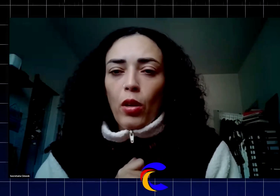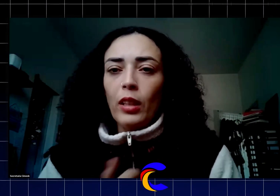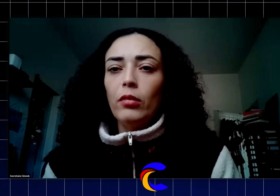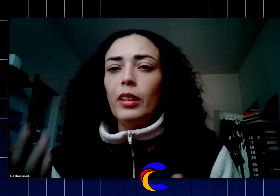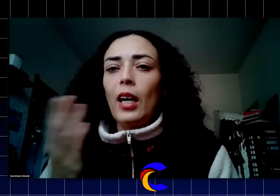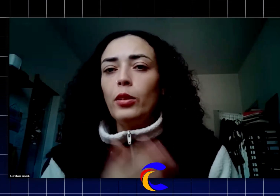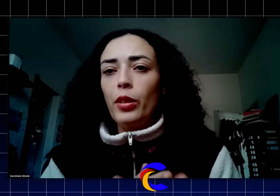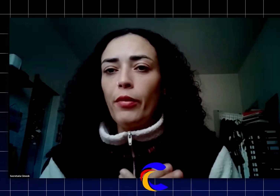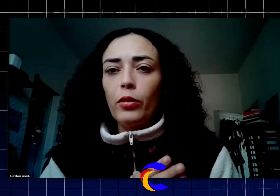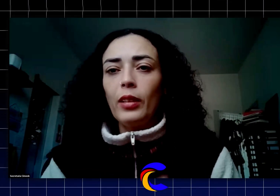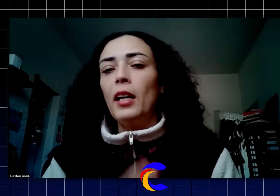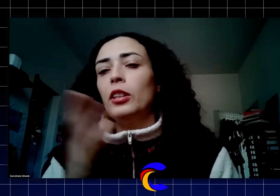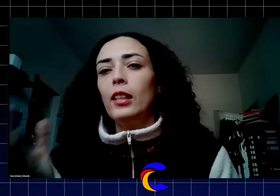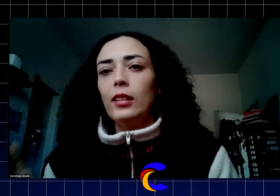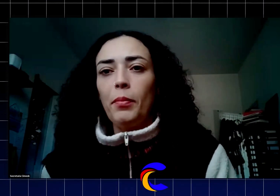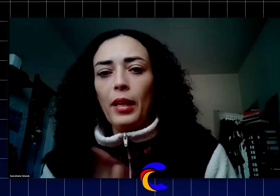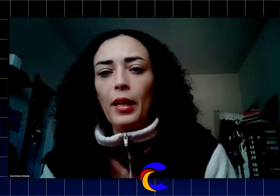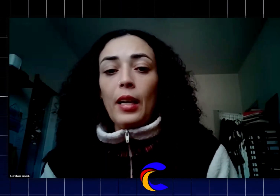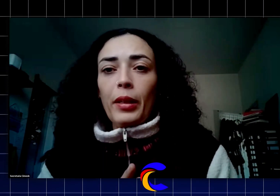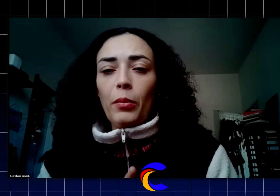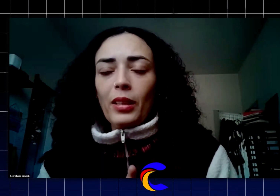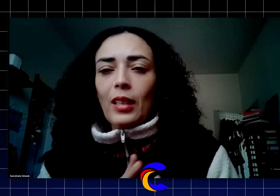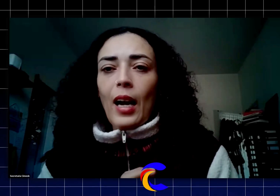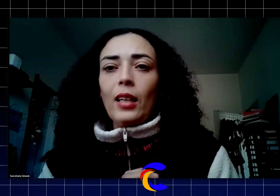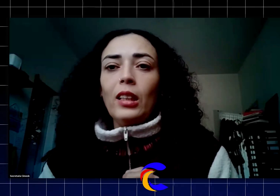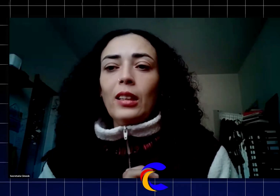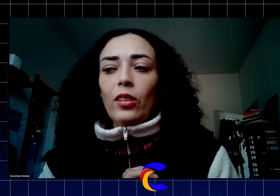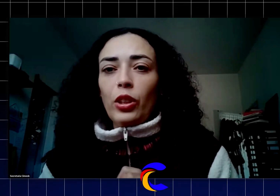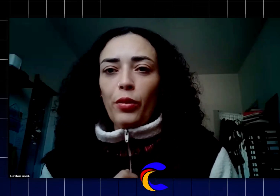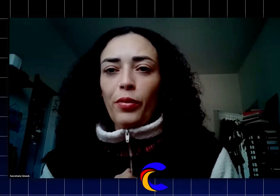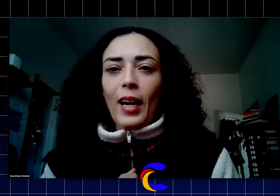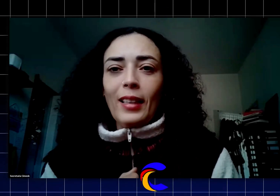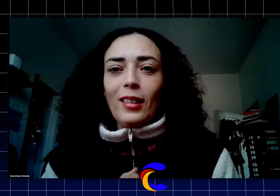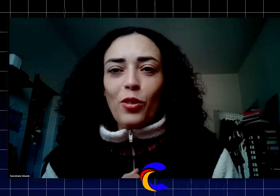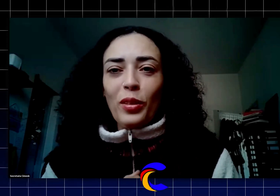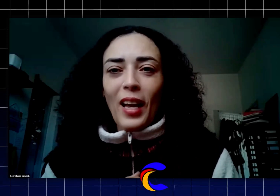Também, caso de qualquer dúvida, acione a faculdade, que eles também me mandam mensagem e a